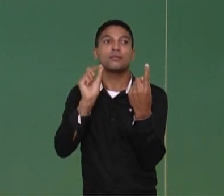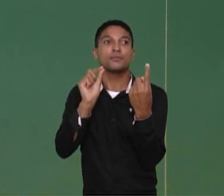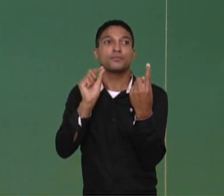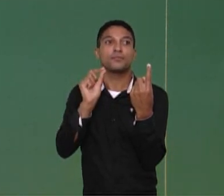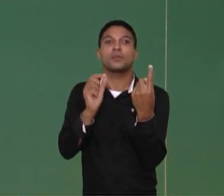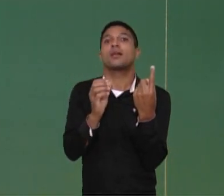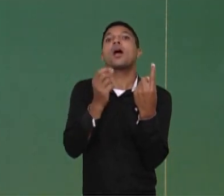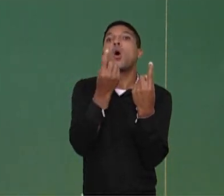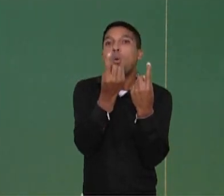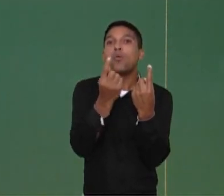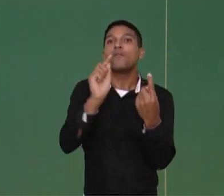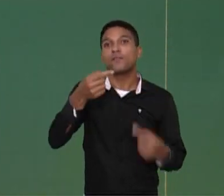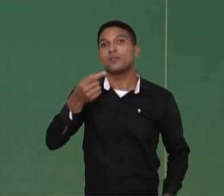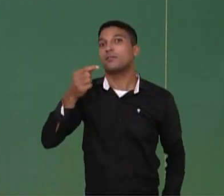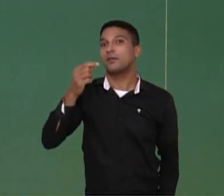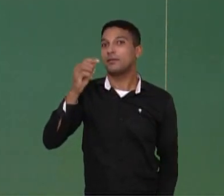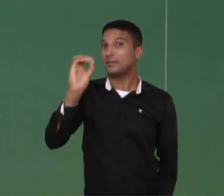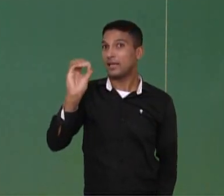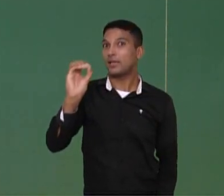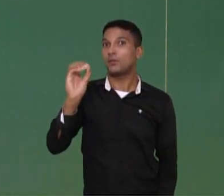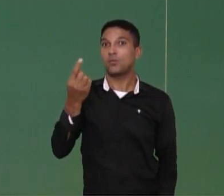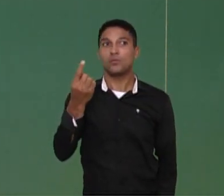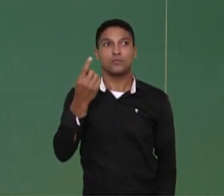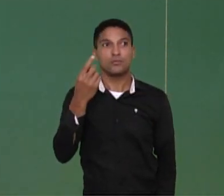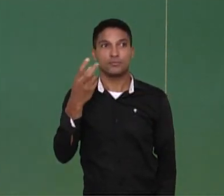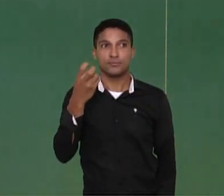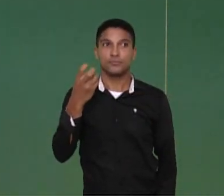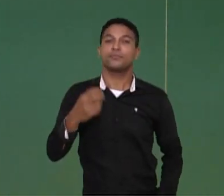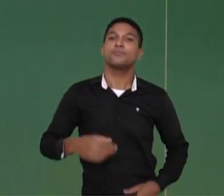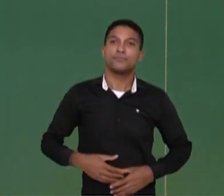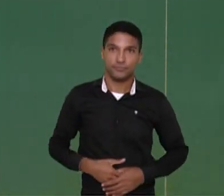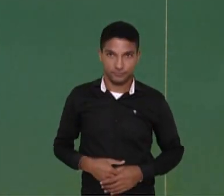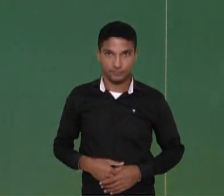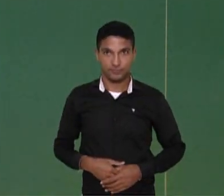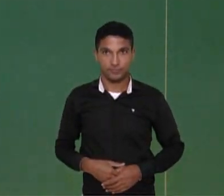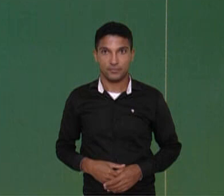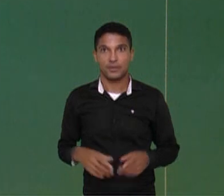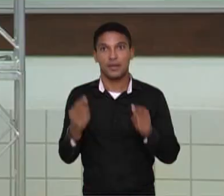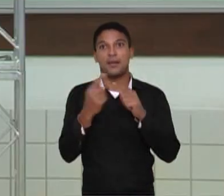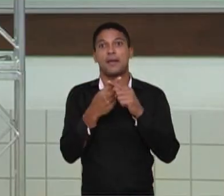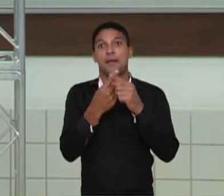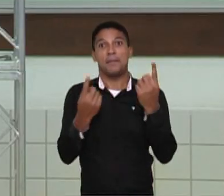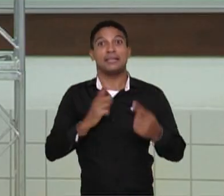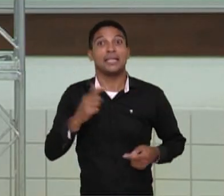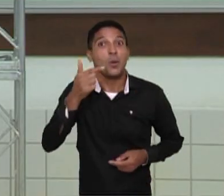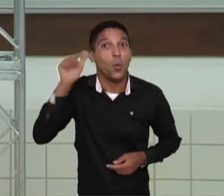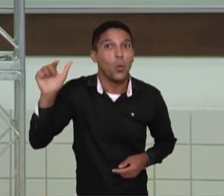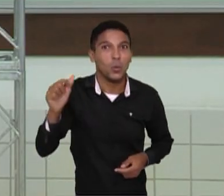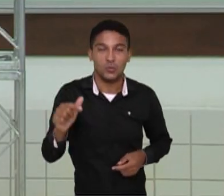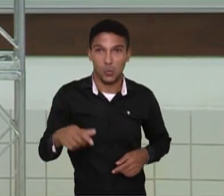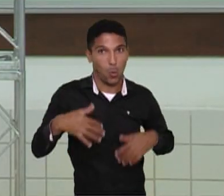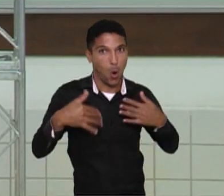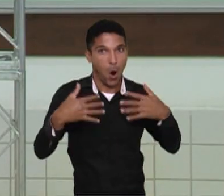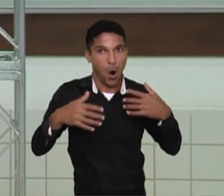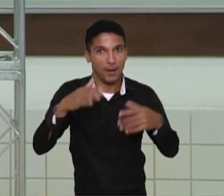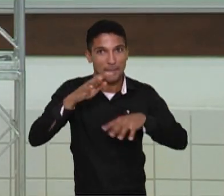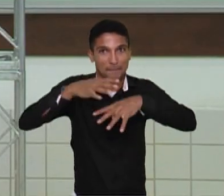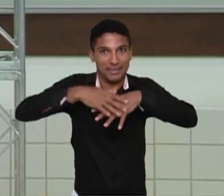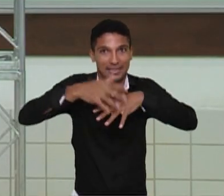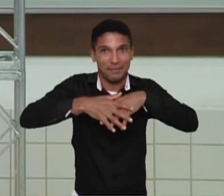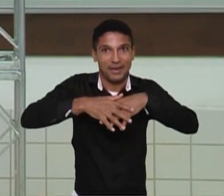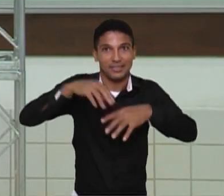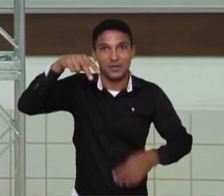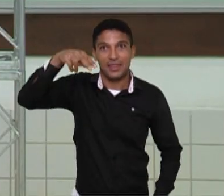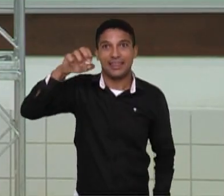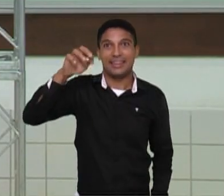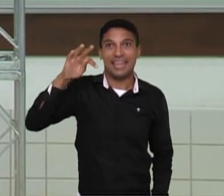é 1,01. Mas aí nós temos um cara muito bom em matemática aqui. O Neto, nosso